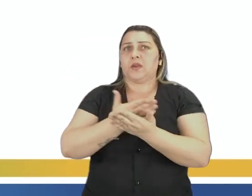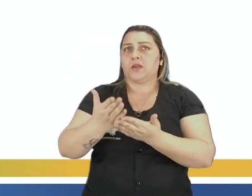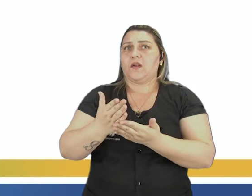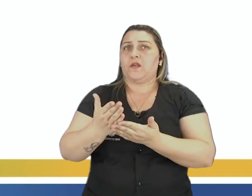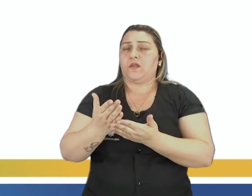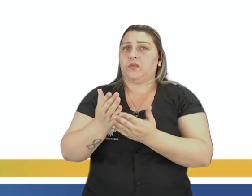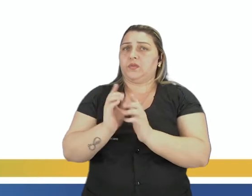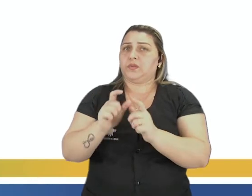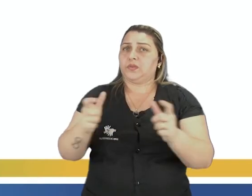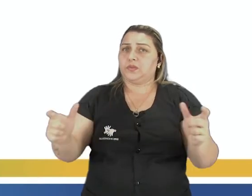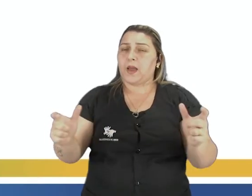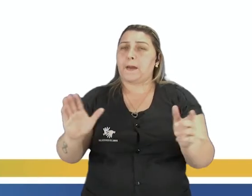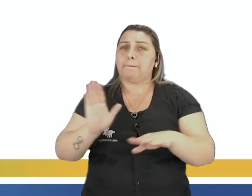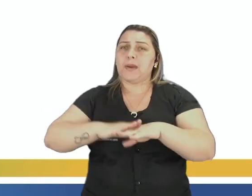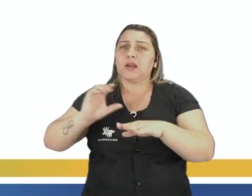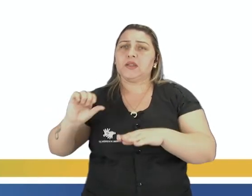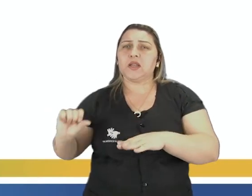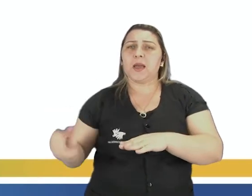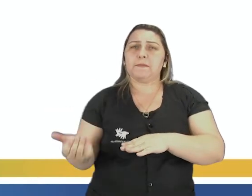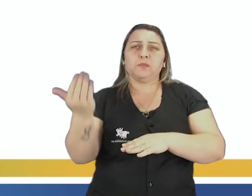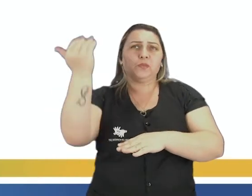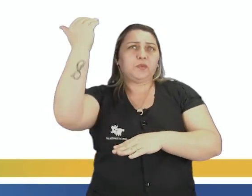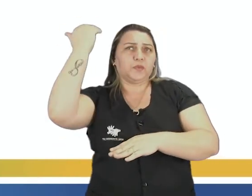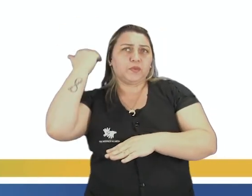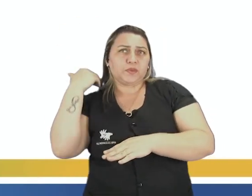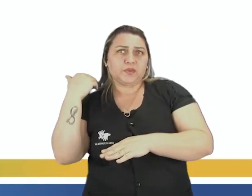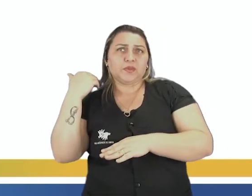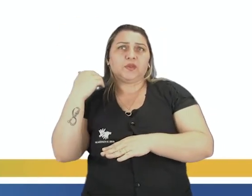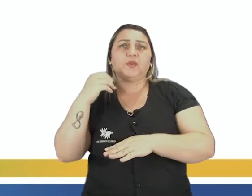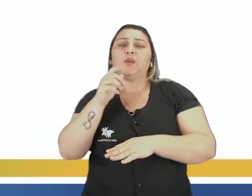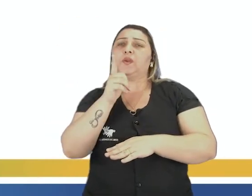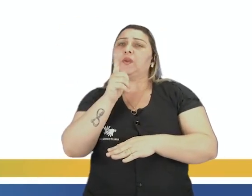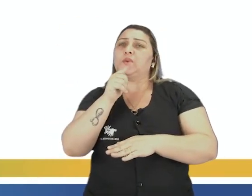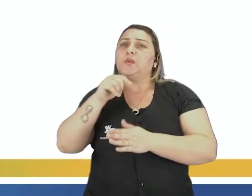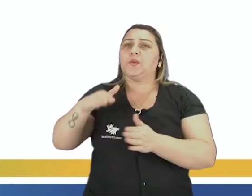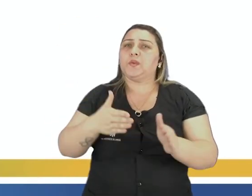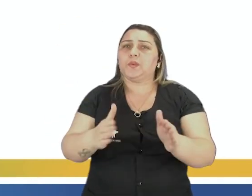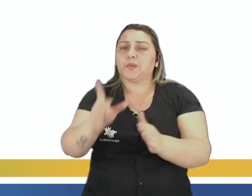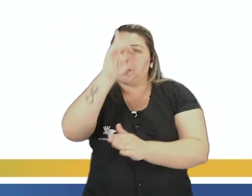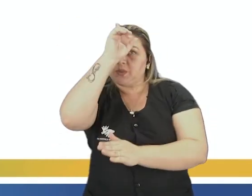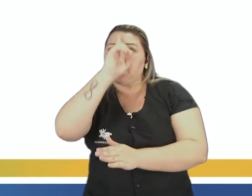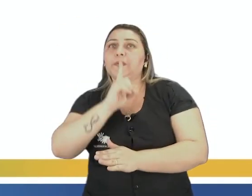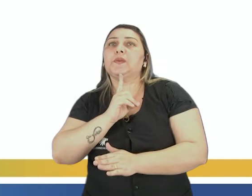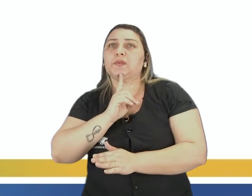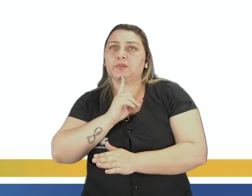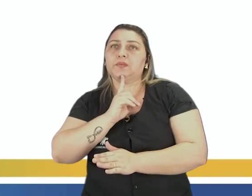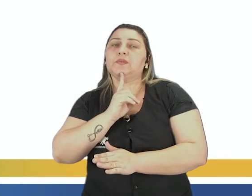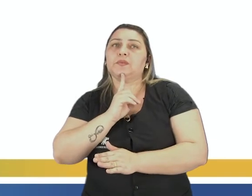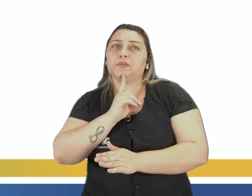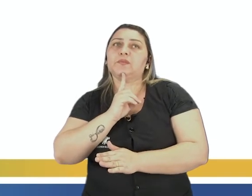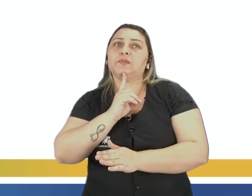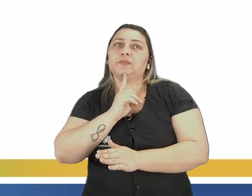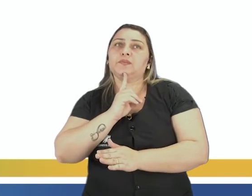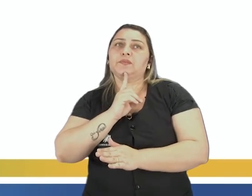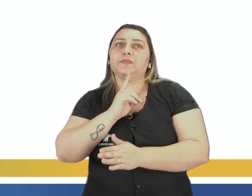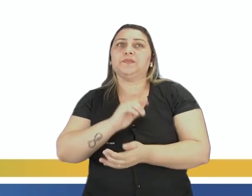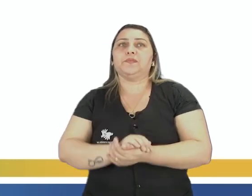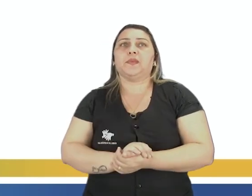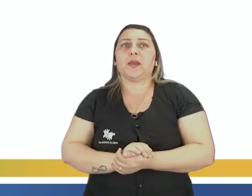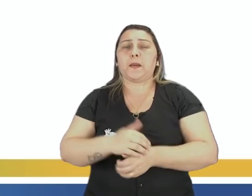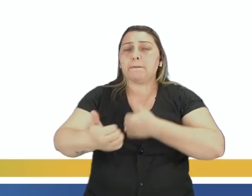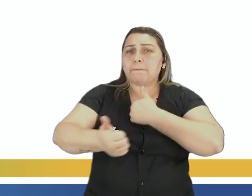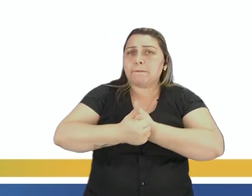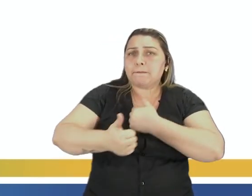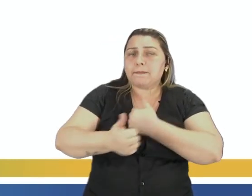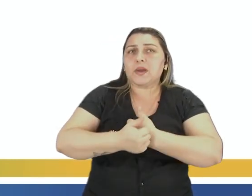Começou a se formar há mais de 6.000 anos no vale do rio Huanghe, conhecido também como Rio Amarelo.